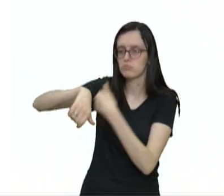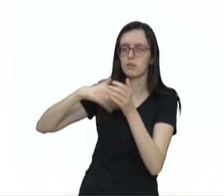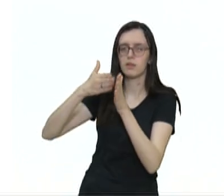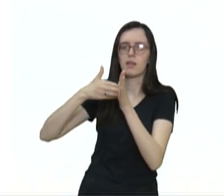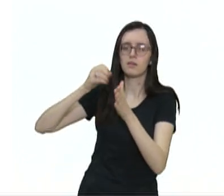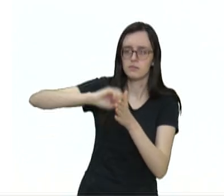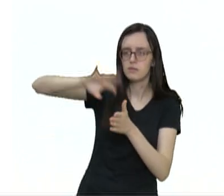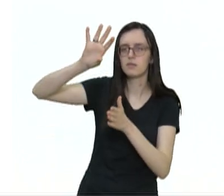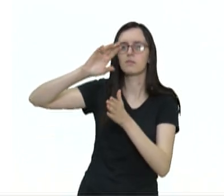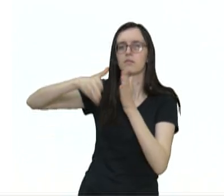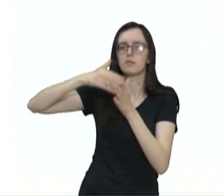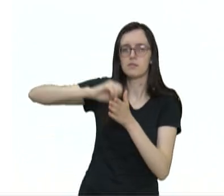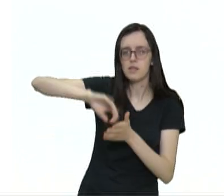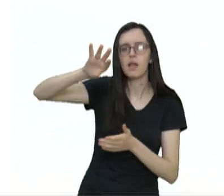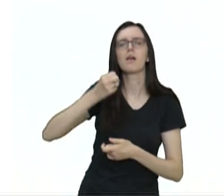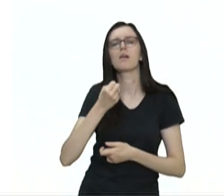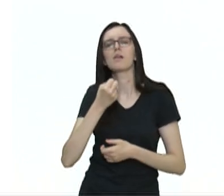sai?